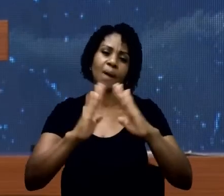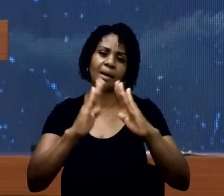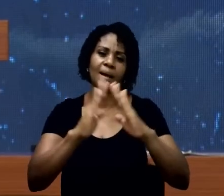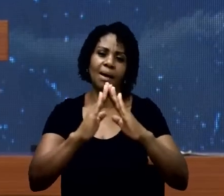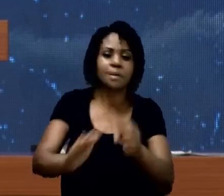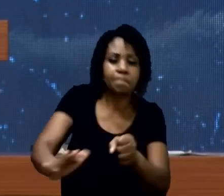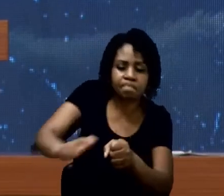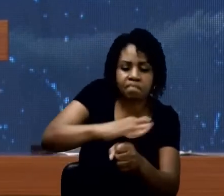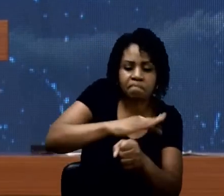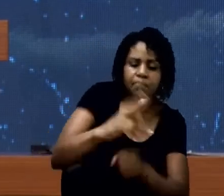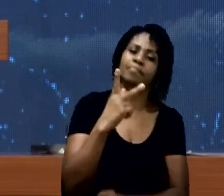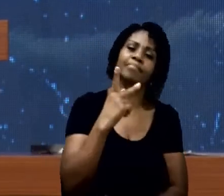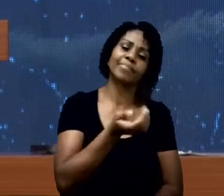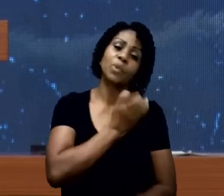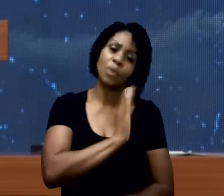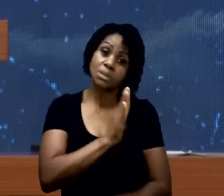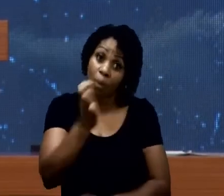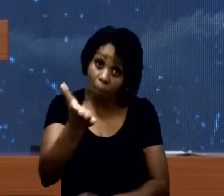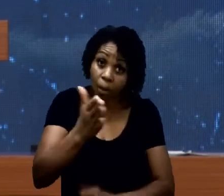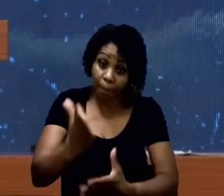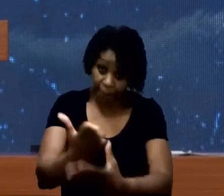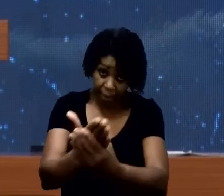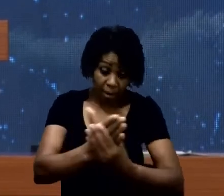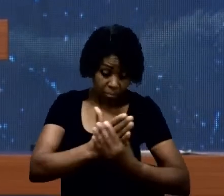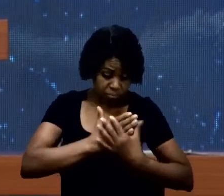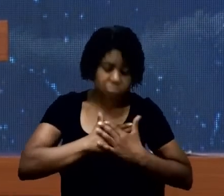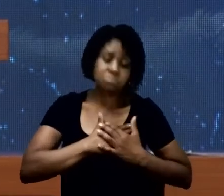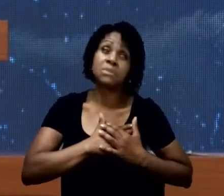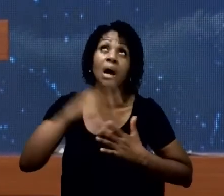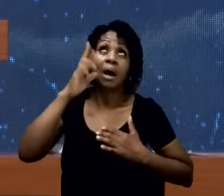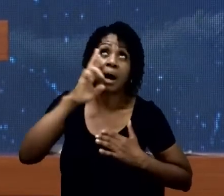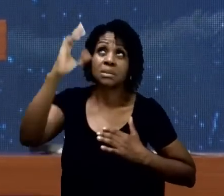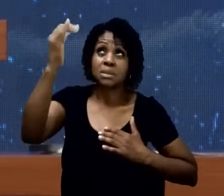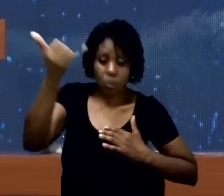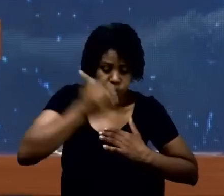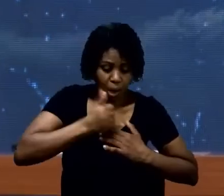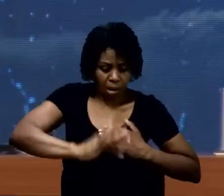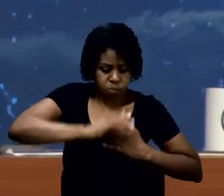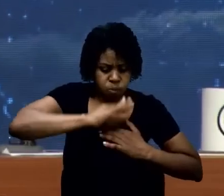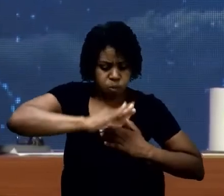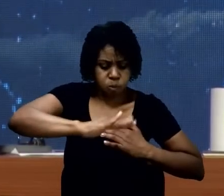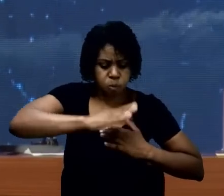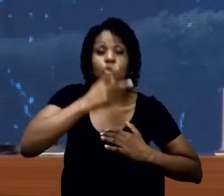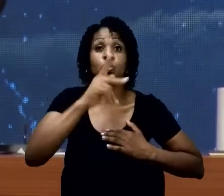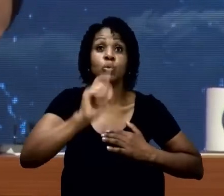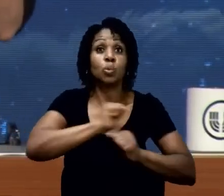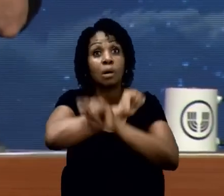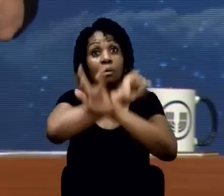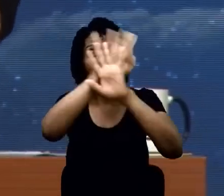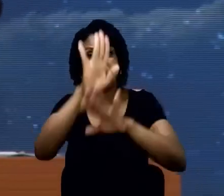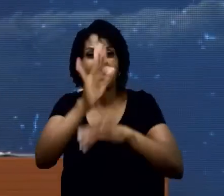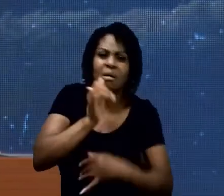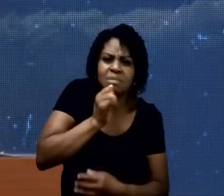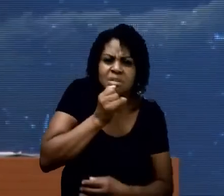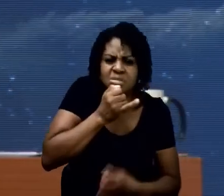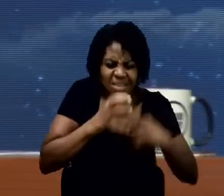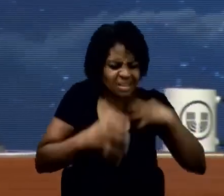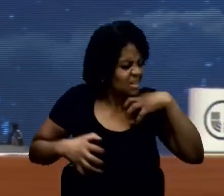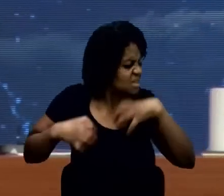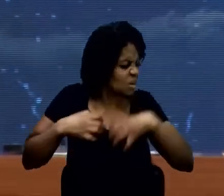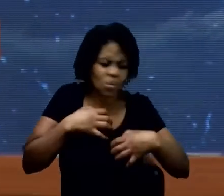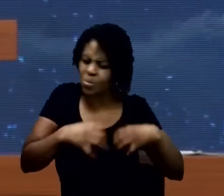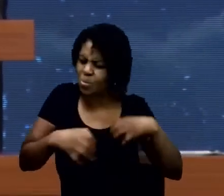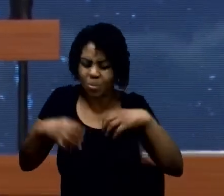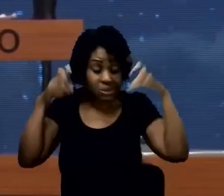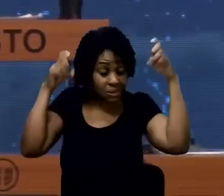Senhor vai encher o teu coração. Põe a mão no coração e fala, Senhor, enche o meu coração com a tua glória. Não é a tristeza, não é a angústia,